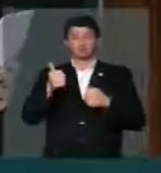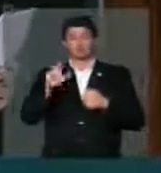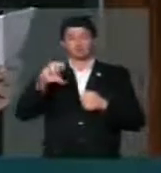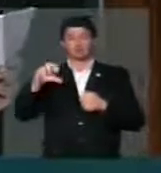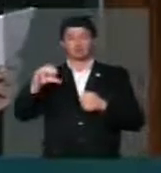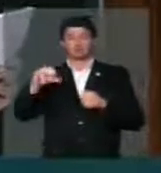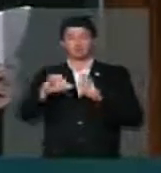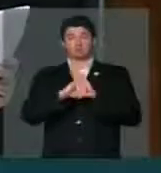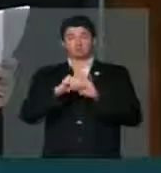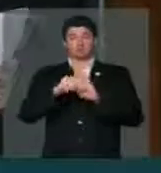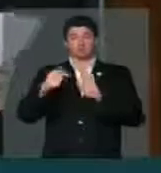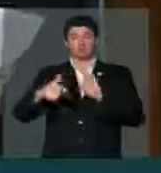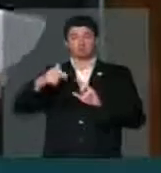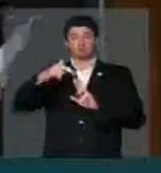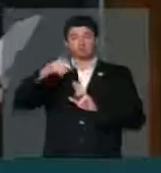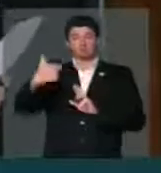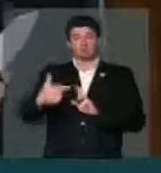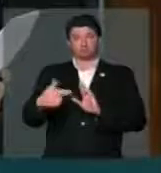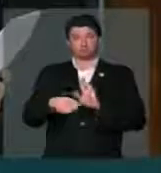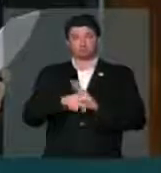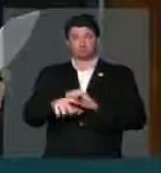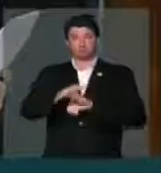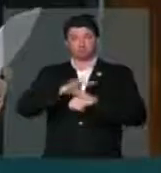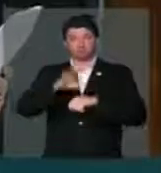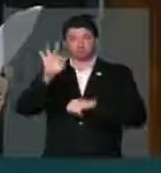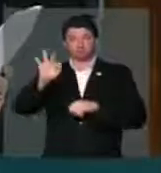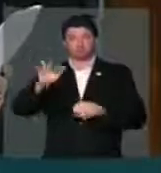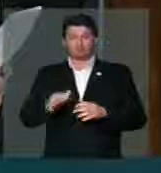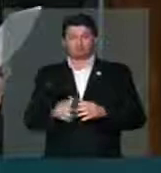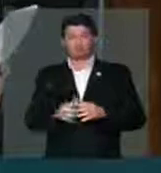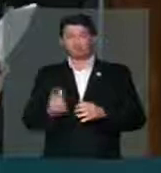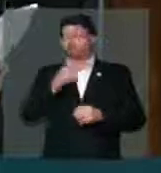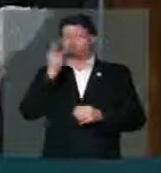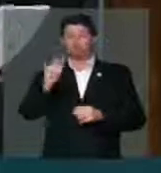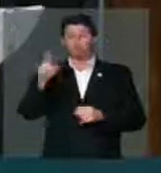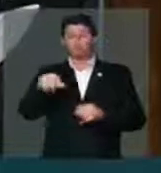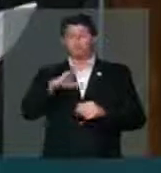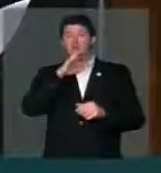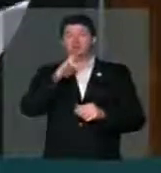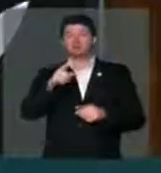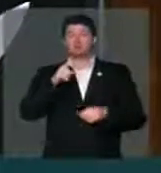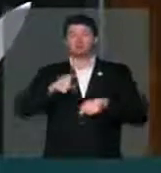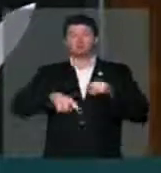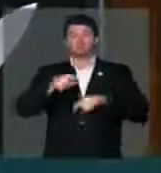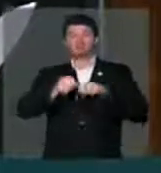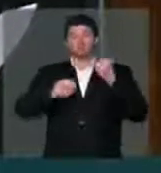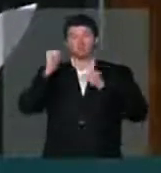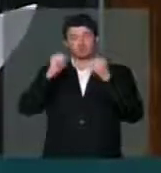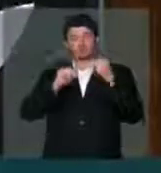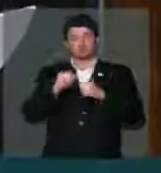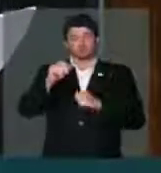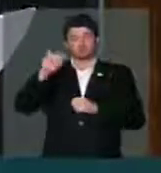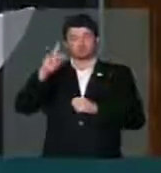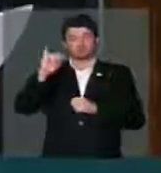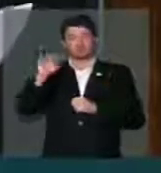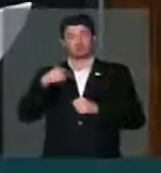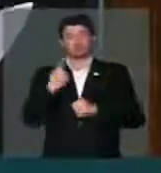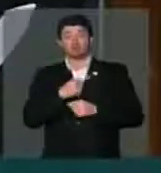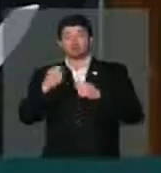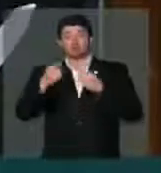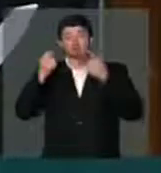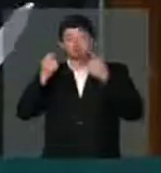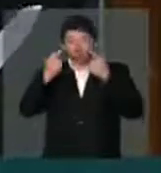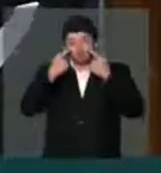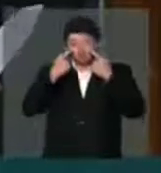159, inciso 2º, parágrafo 2º da Constituição Federal, que fala do imposto sobre produtos industrializados, onde nós precisamos buscar